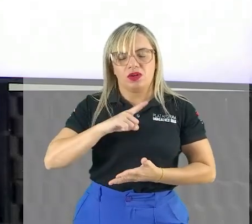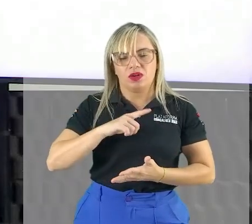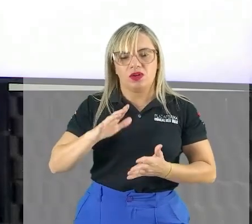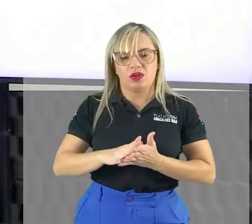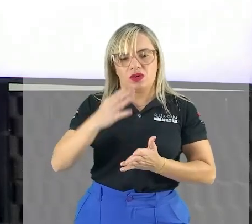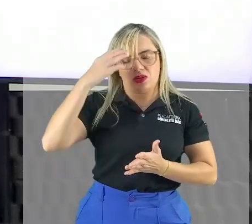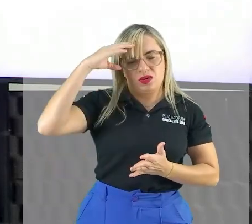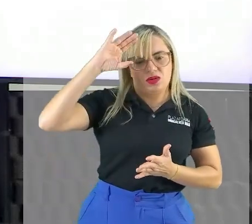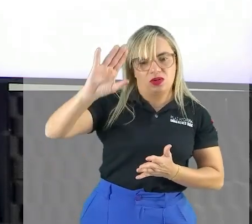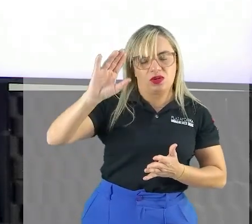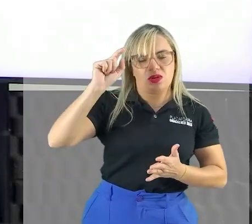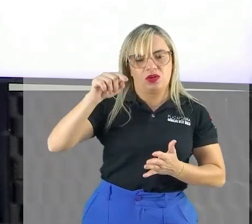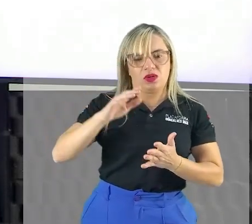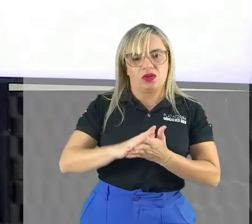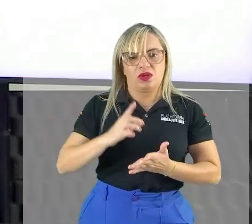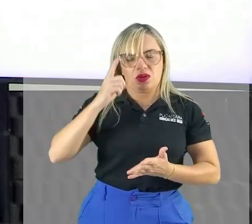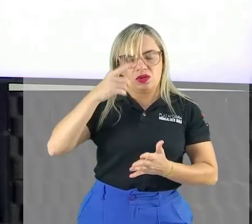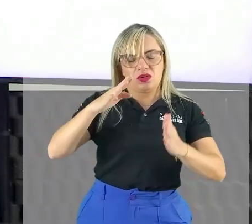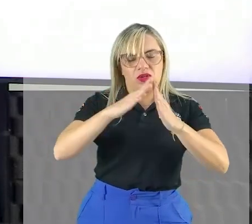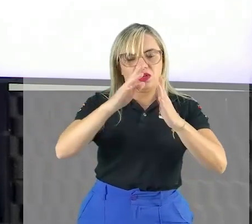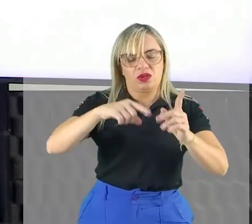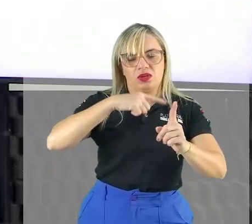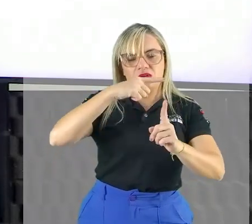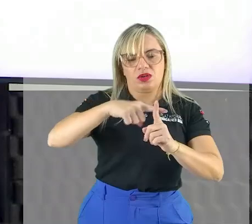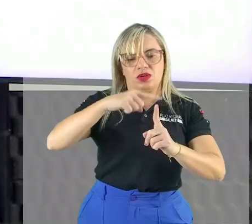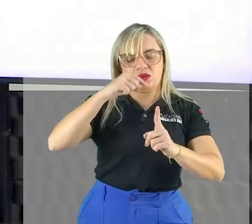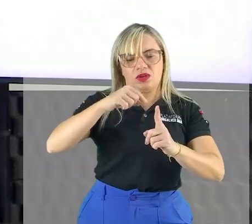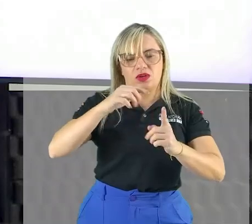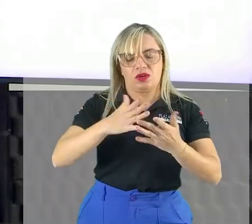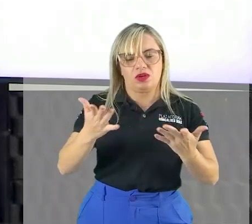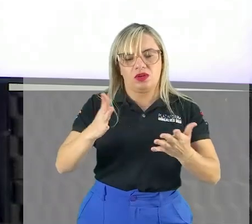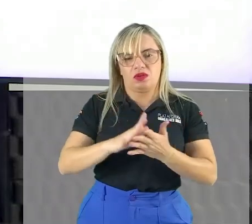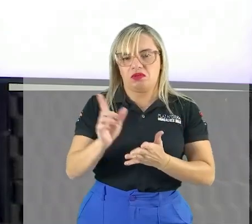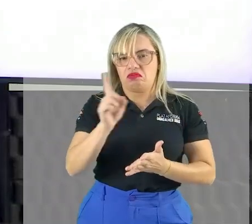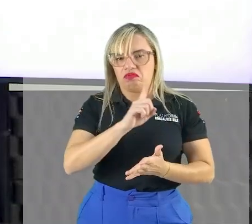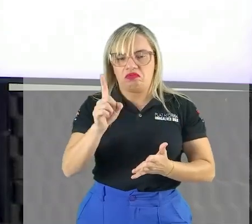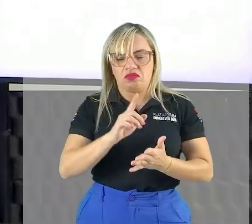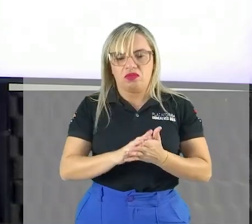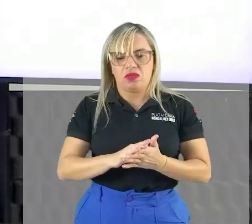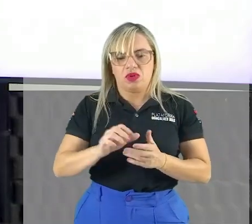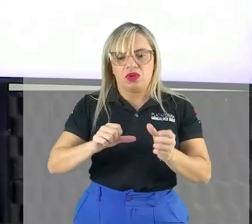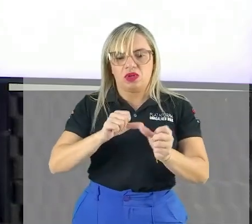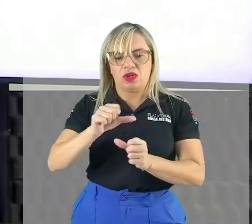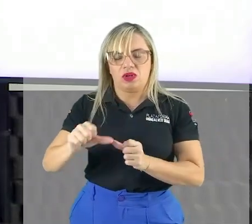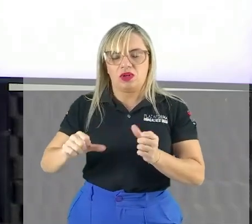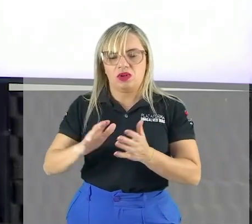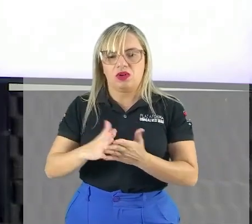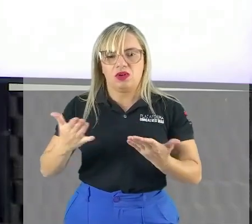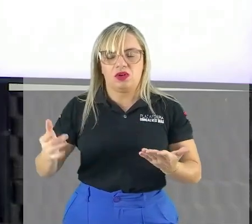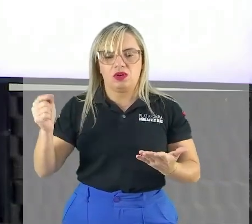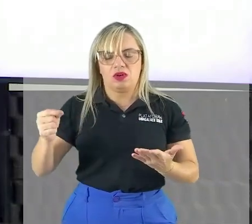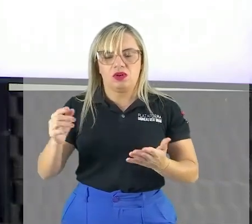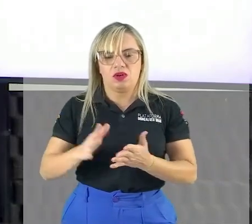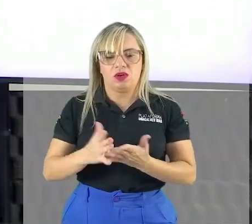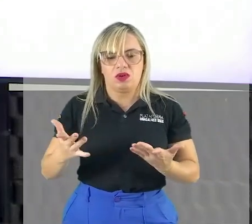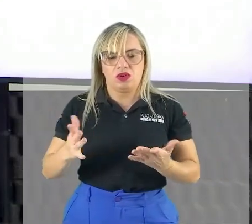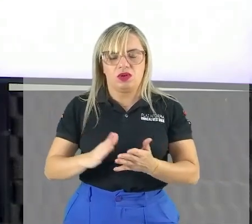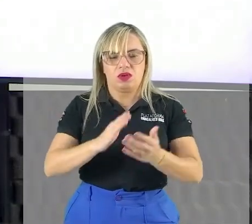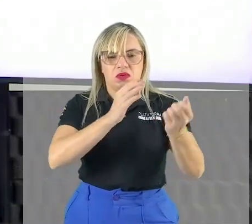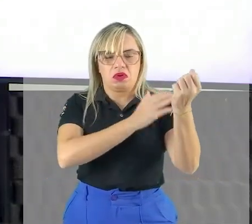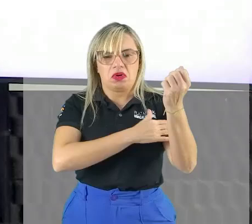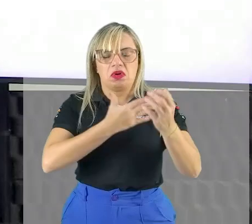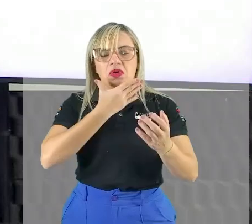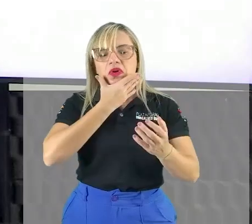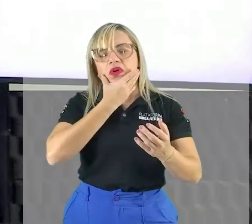cultura hegemônica da Igreja Católica, todo mundo vestido, não aparecia nada disso, e passa a ter então toda a musculatura, um